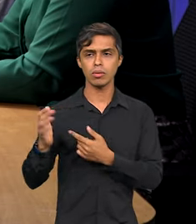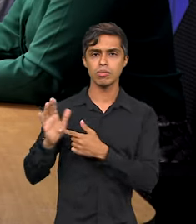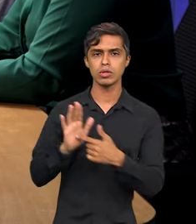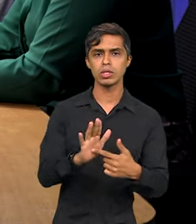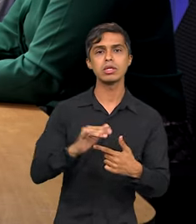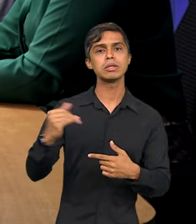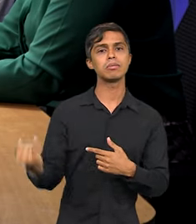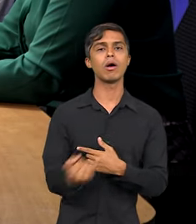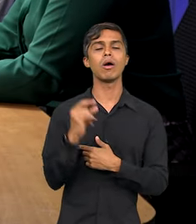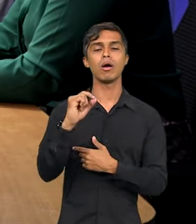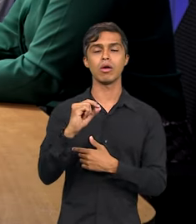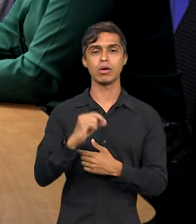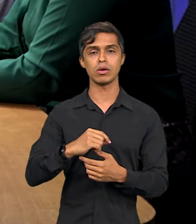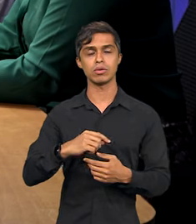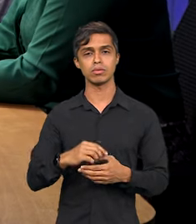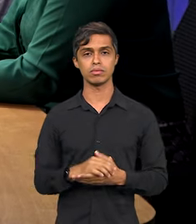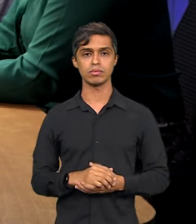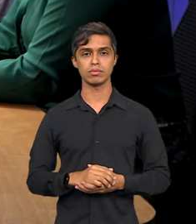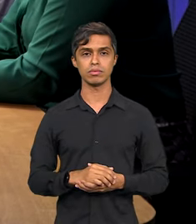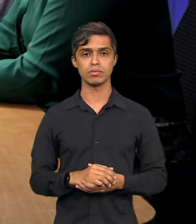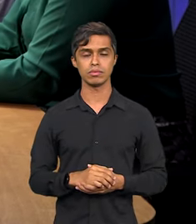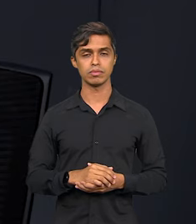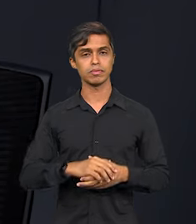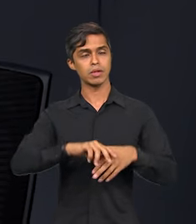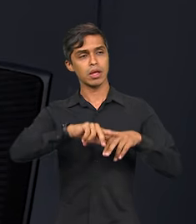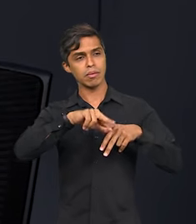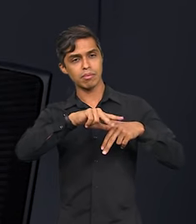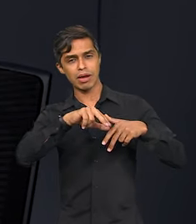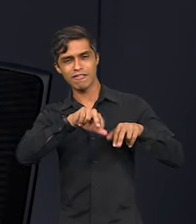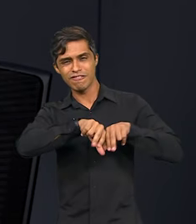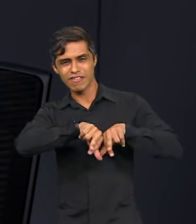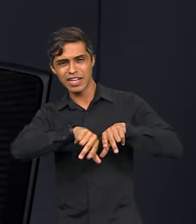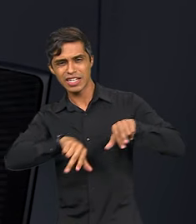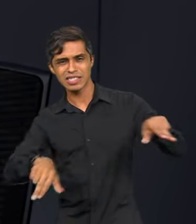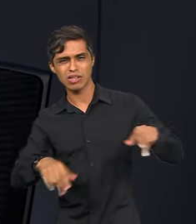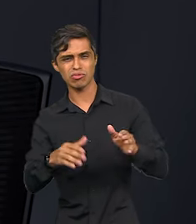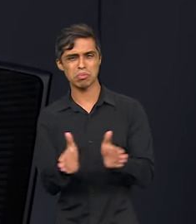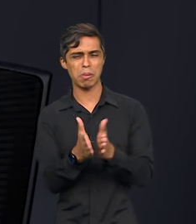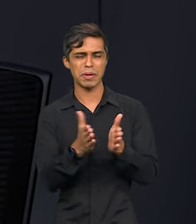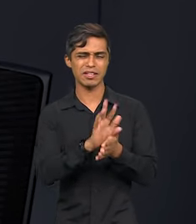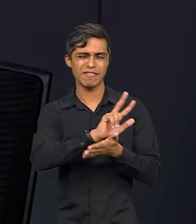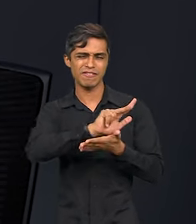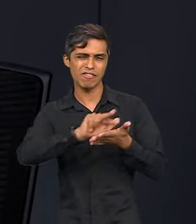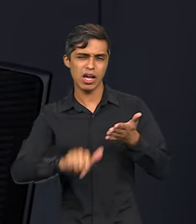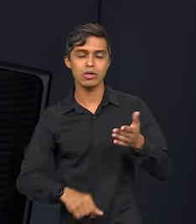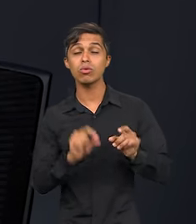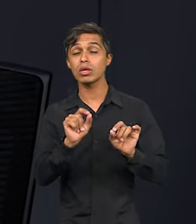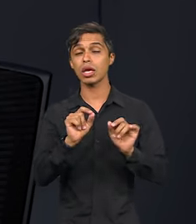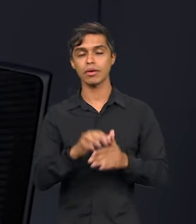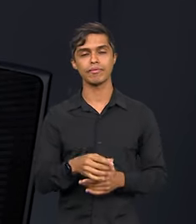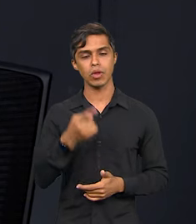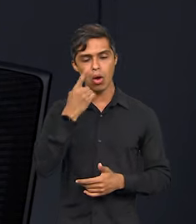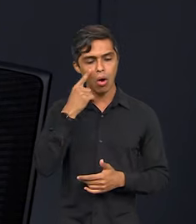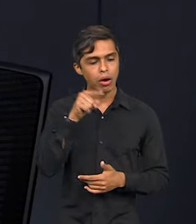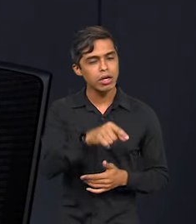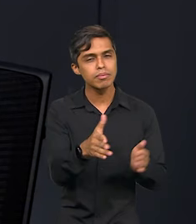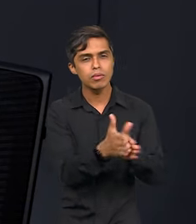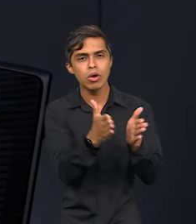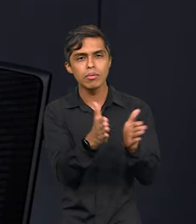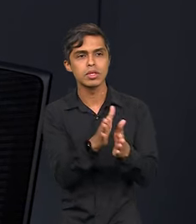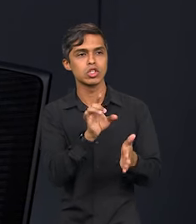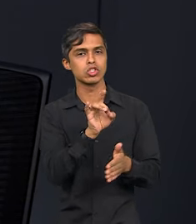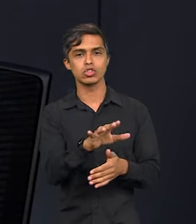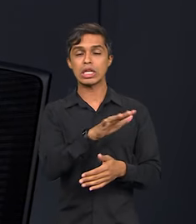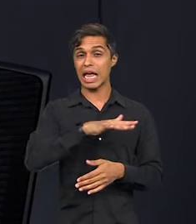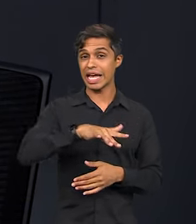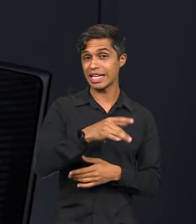importância de uma avaliação multidimensional da pobreza o que que isso significa isso significa considerar a pobreza não